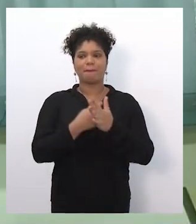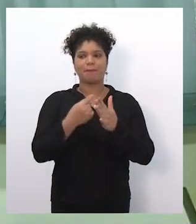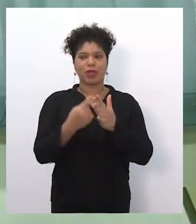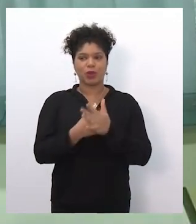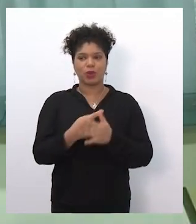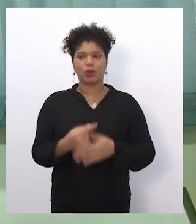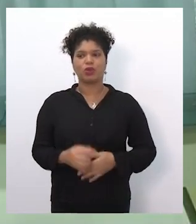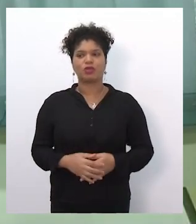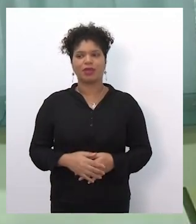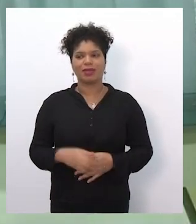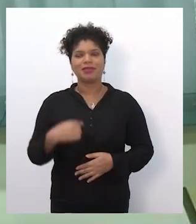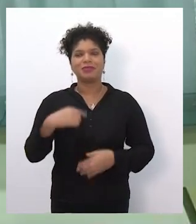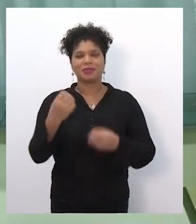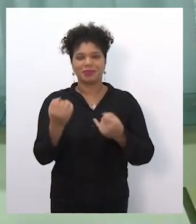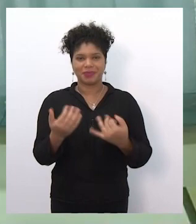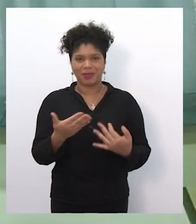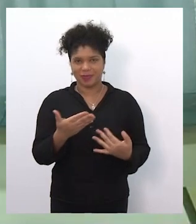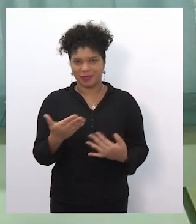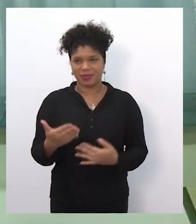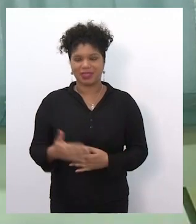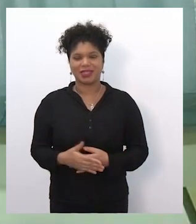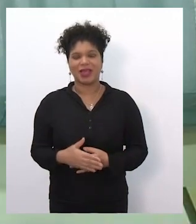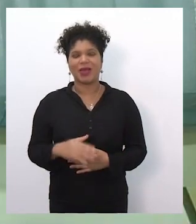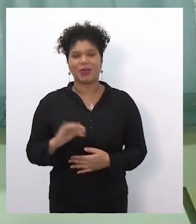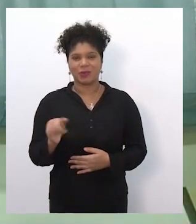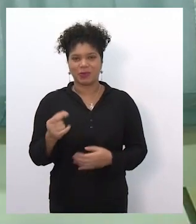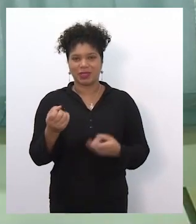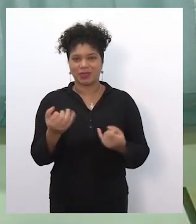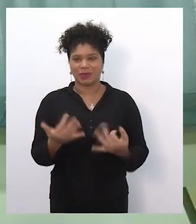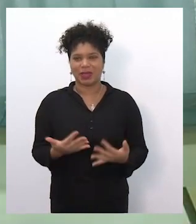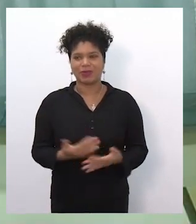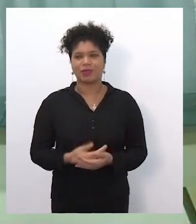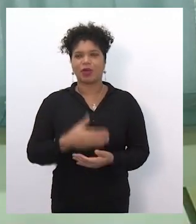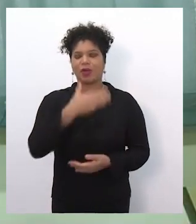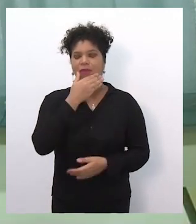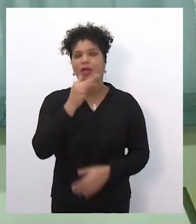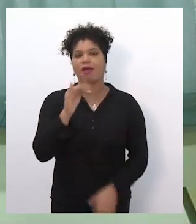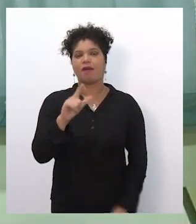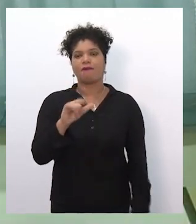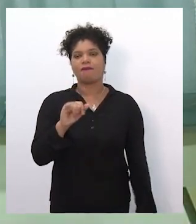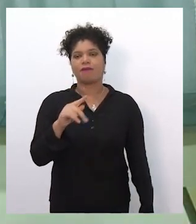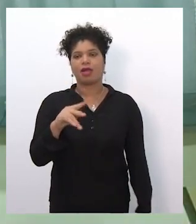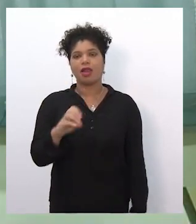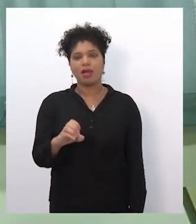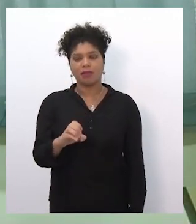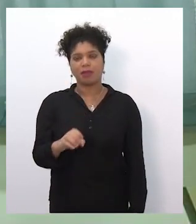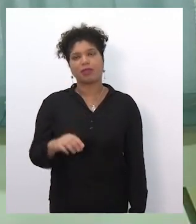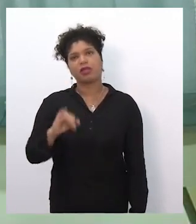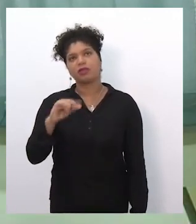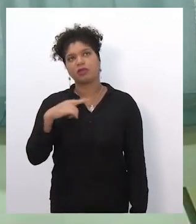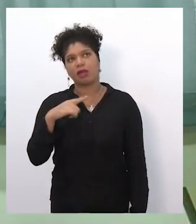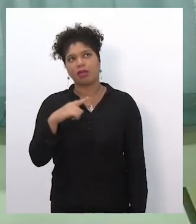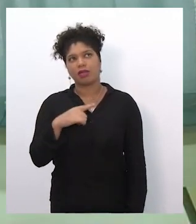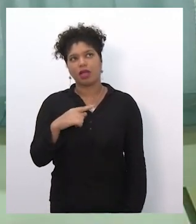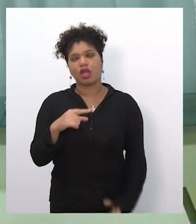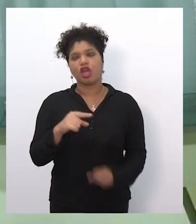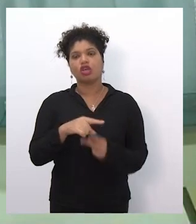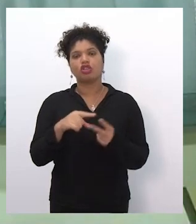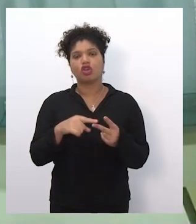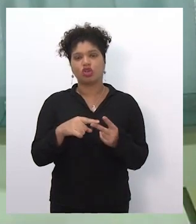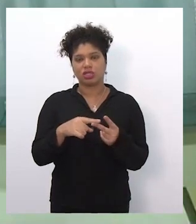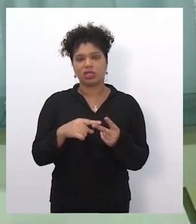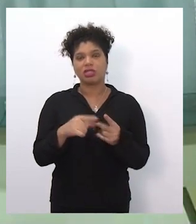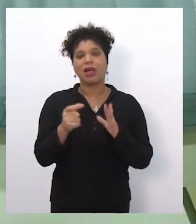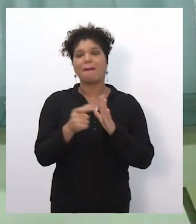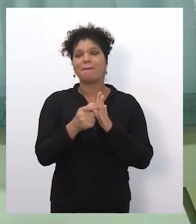eu vou fazer um ping-pong com o Felipe aí. Felipe, se eu tenho 2 pentes de memórias, eu